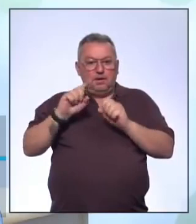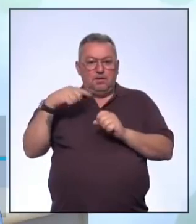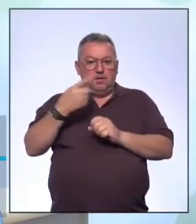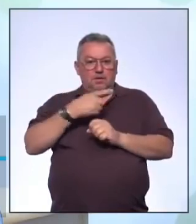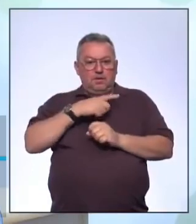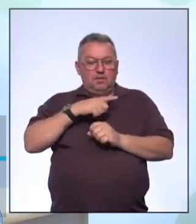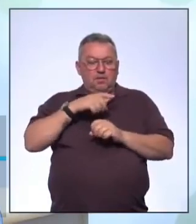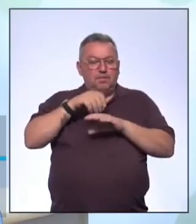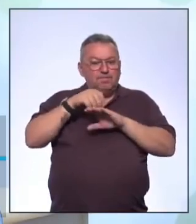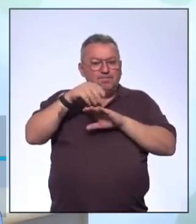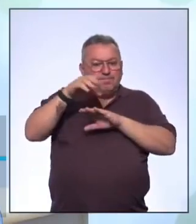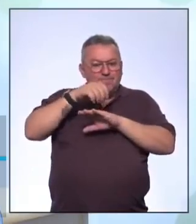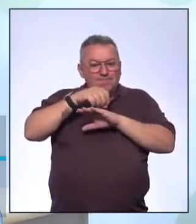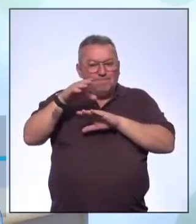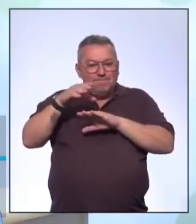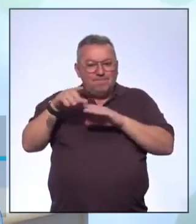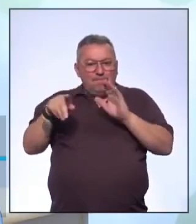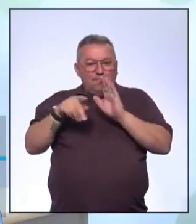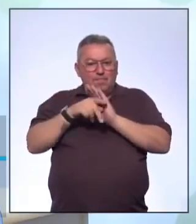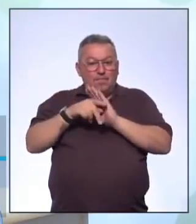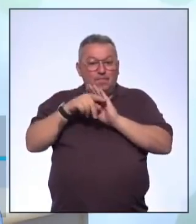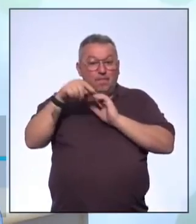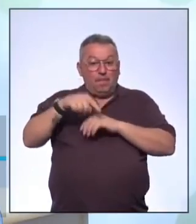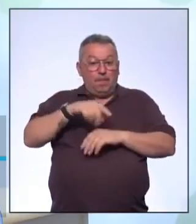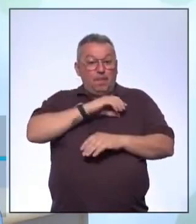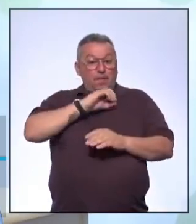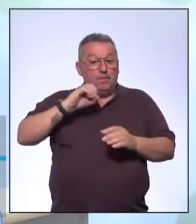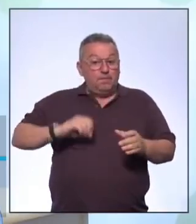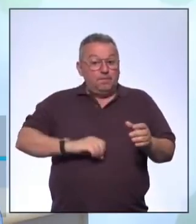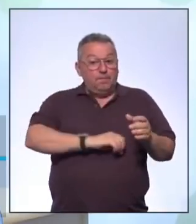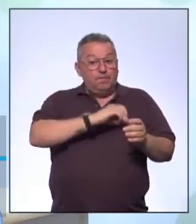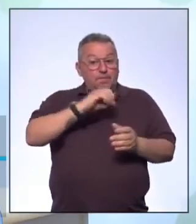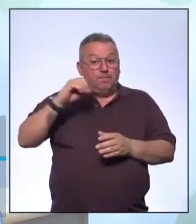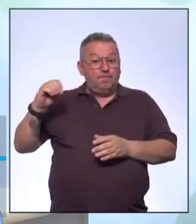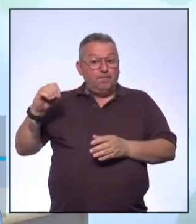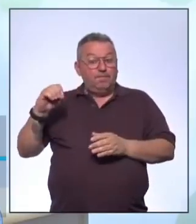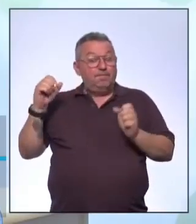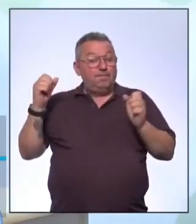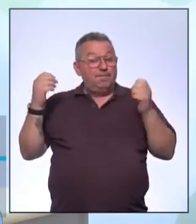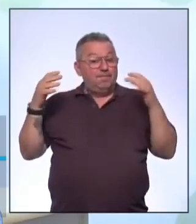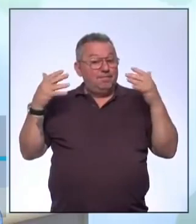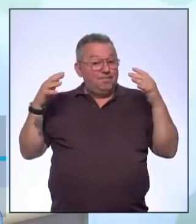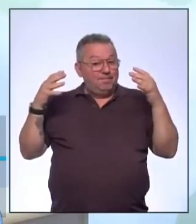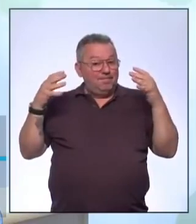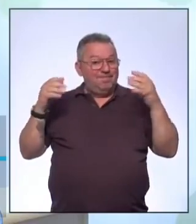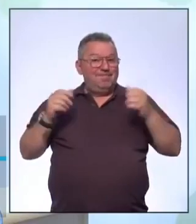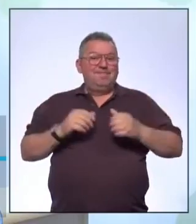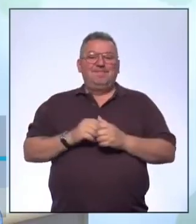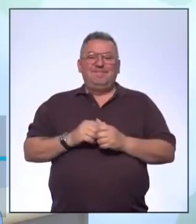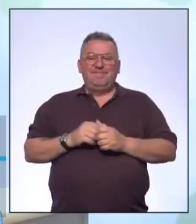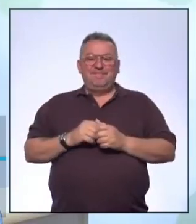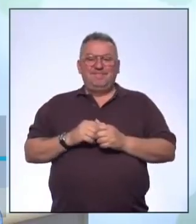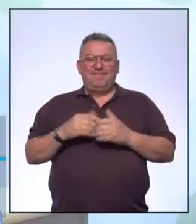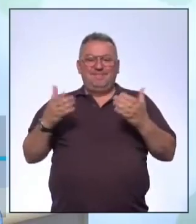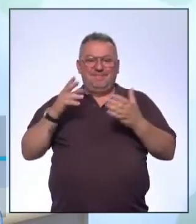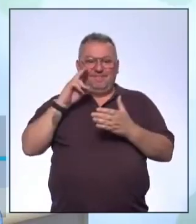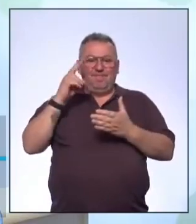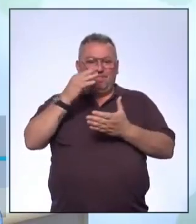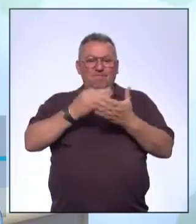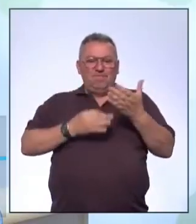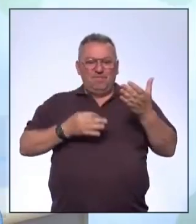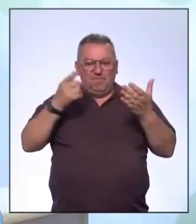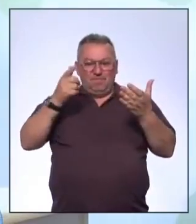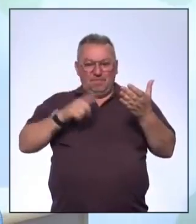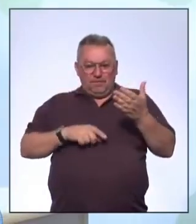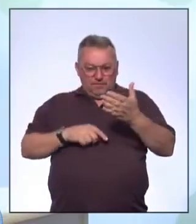estamos transmitindo aqui do Centro de Mídias. Parabéns. Vamos para o texto novamente,